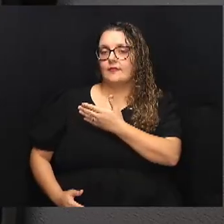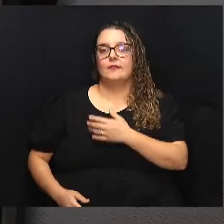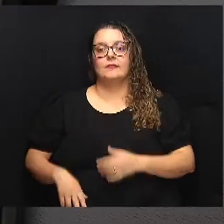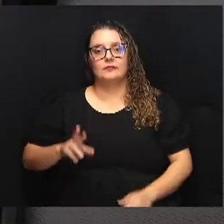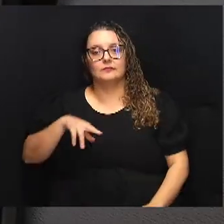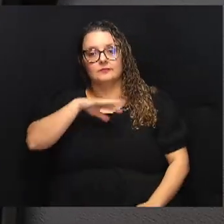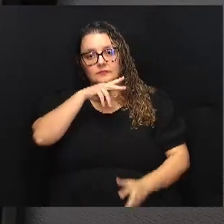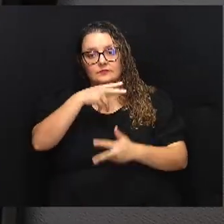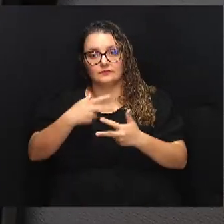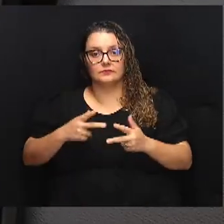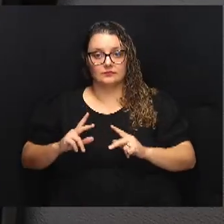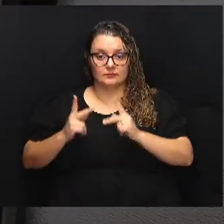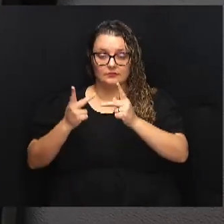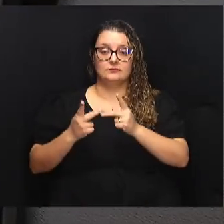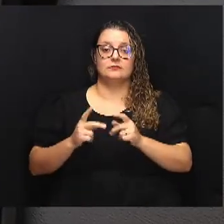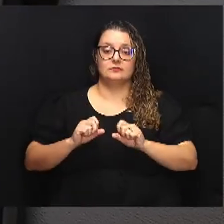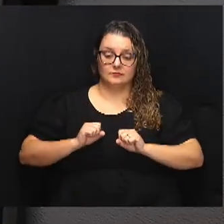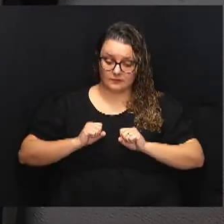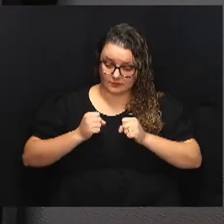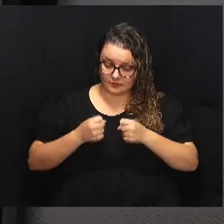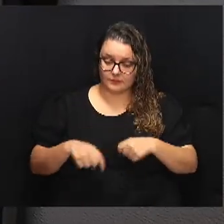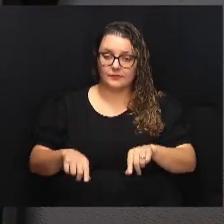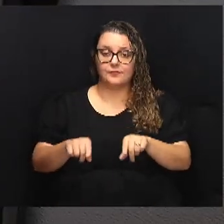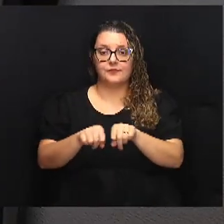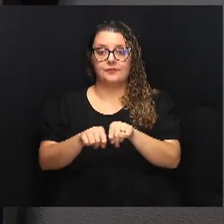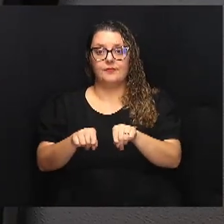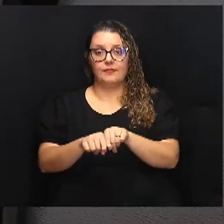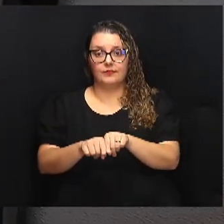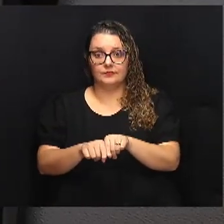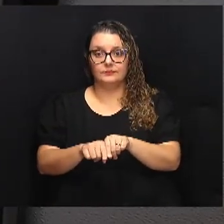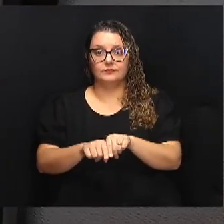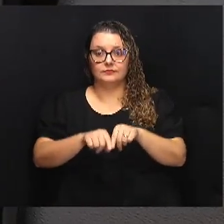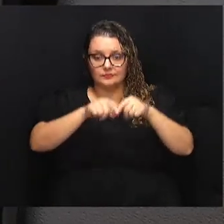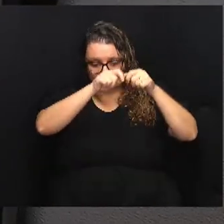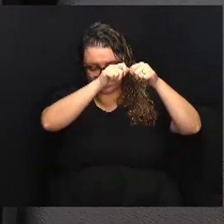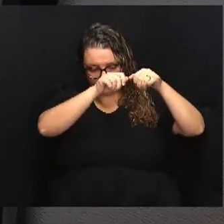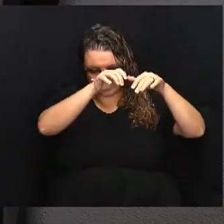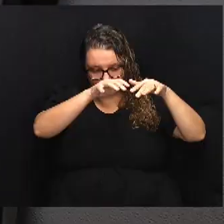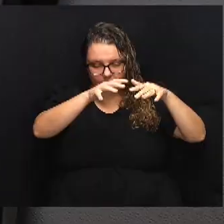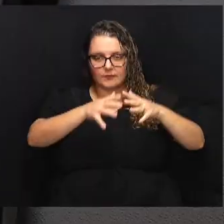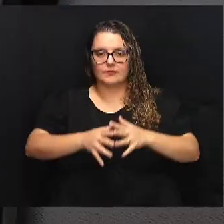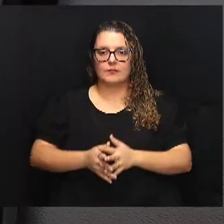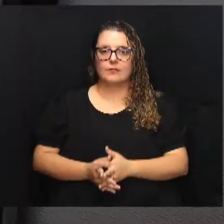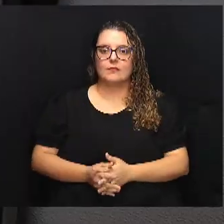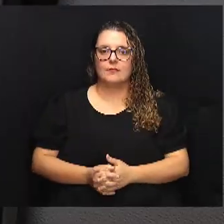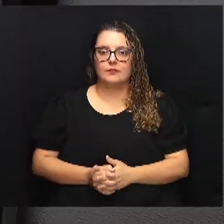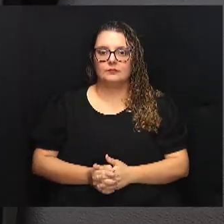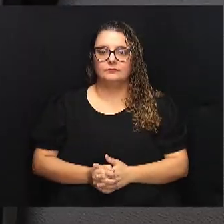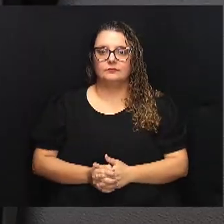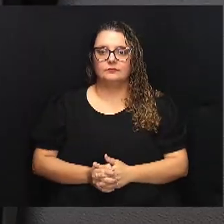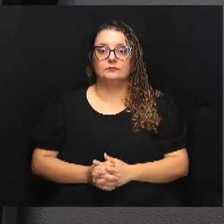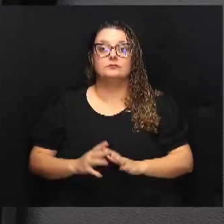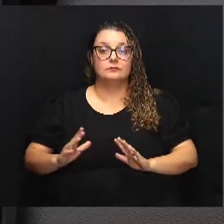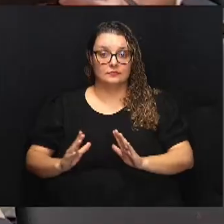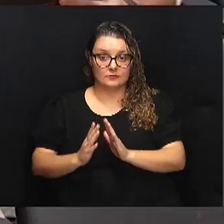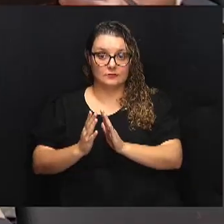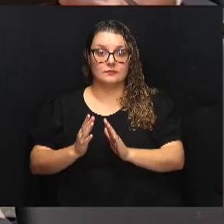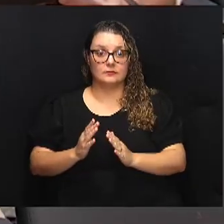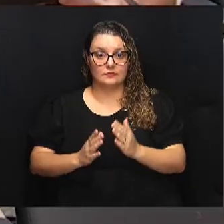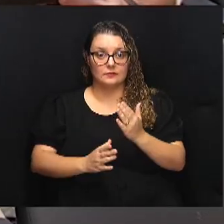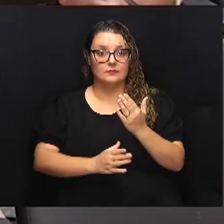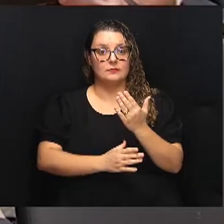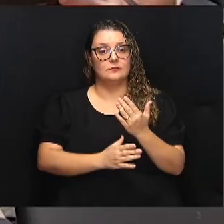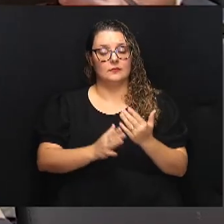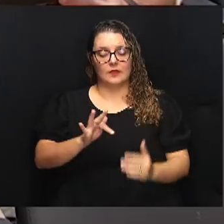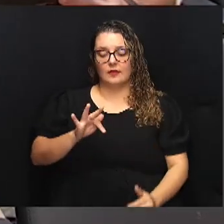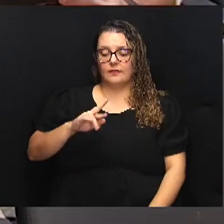que fui eleito, mas defendo também a causa autista, Agora a gente também está com uma frente da fibromialgia,